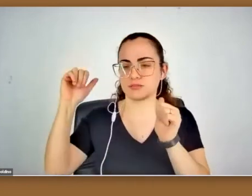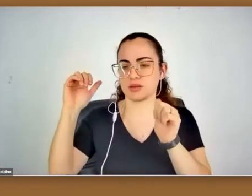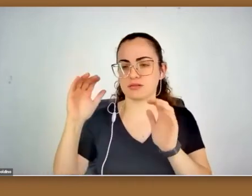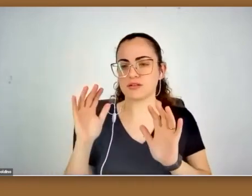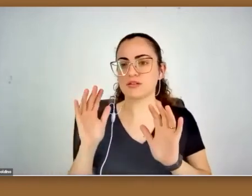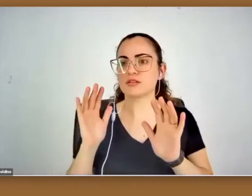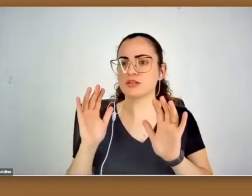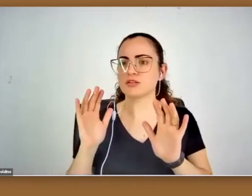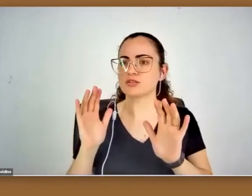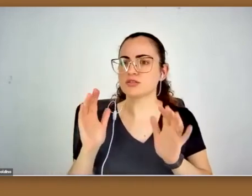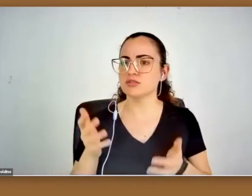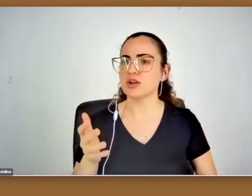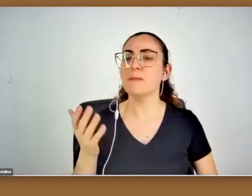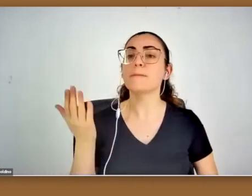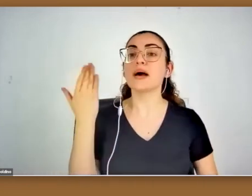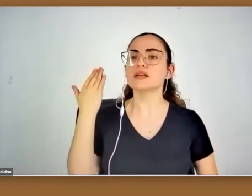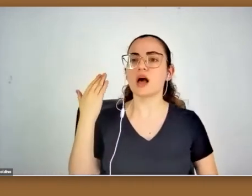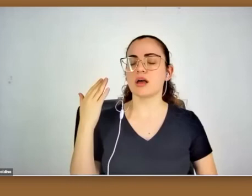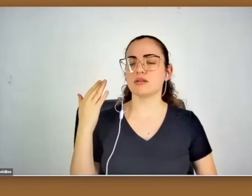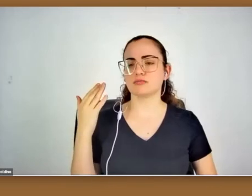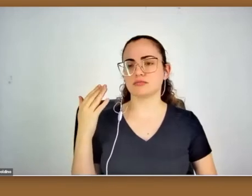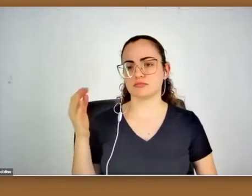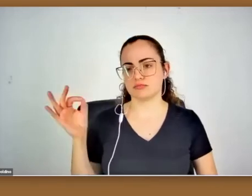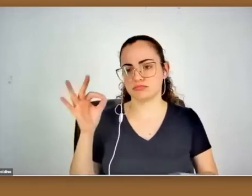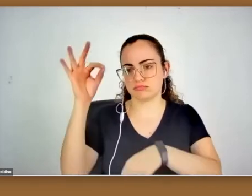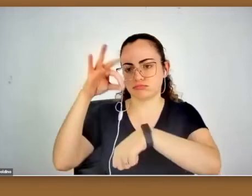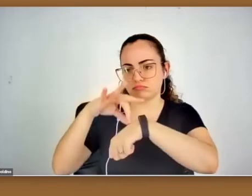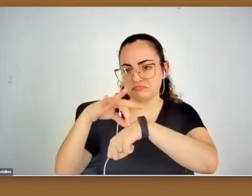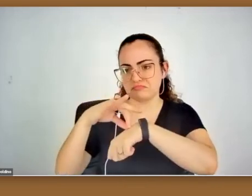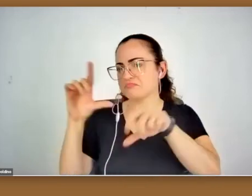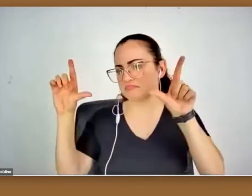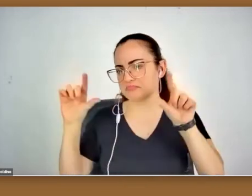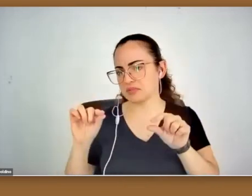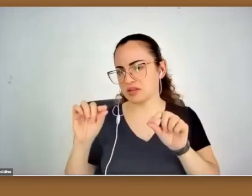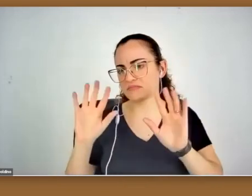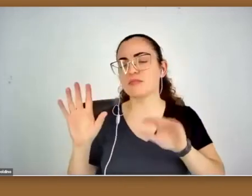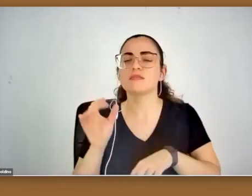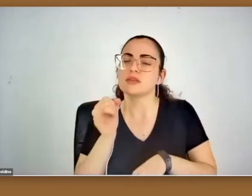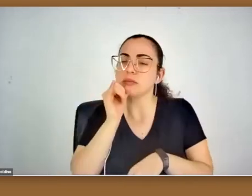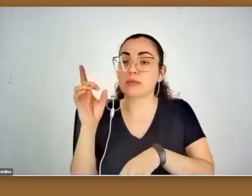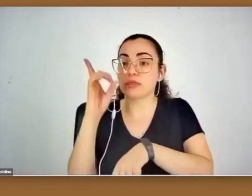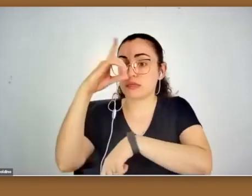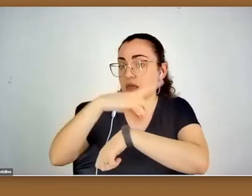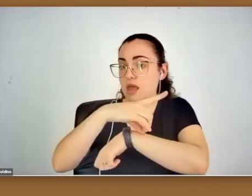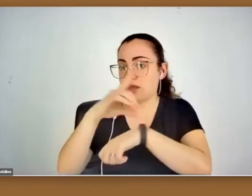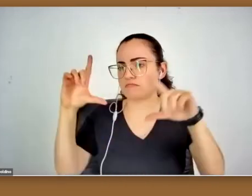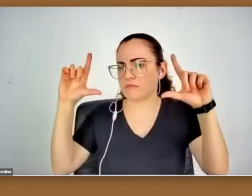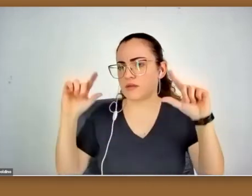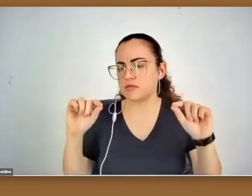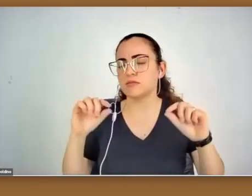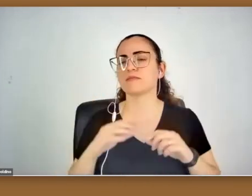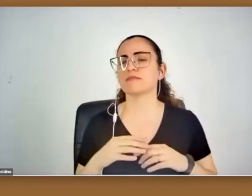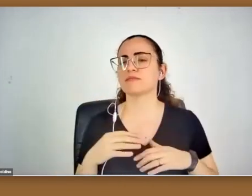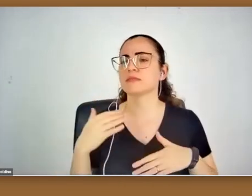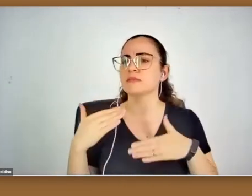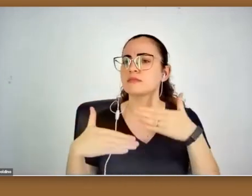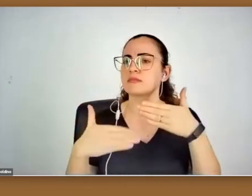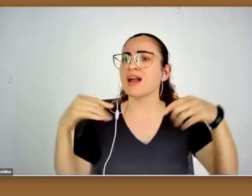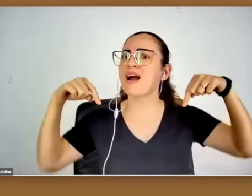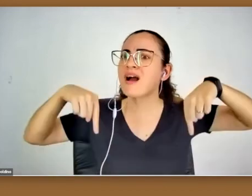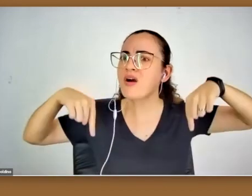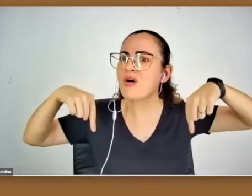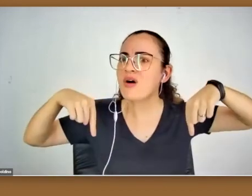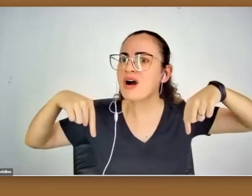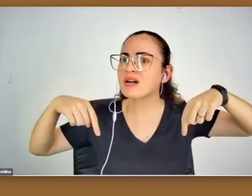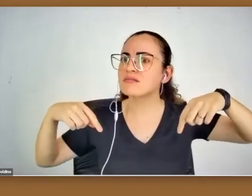tem ocorrência. Então, né, dessas doenças, por exemplo, dengue, né, e aí você tem que tomar o cuidado, a questão do